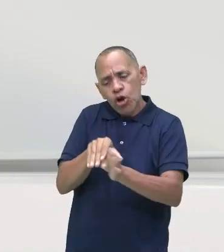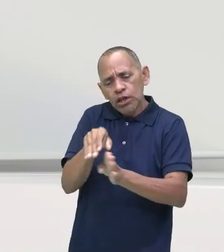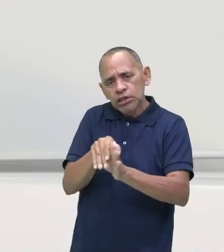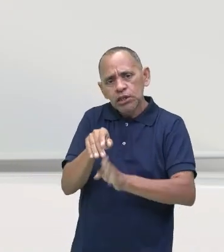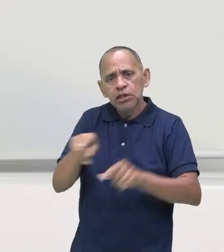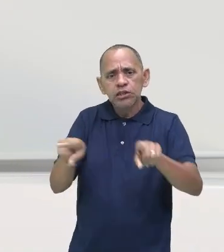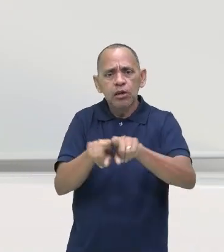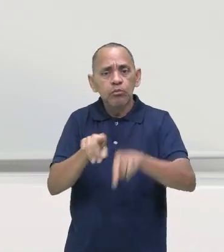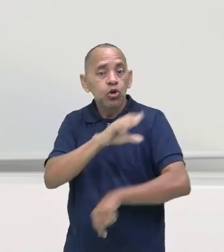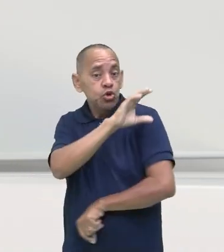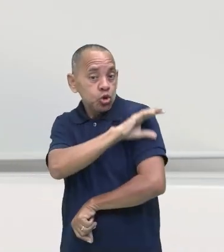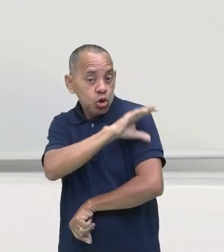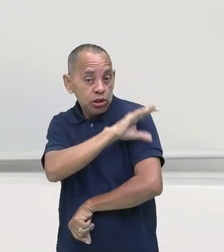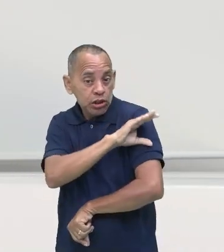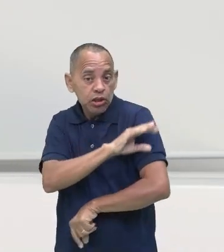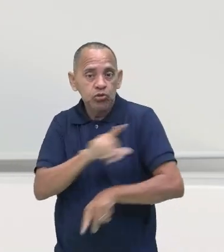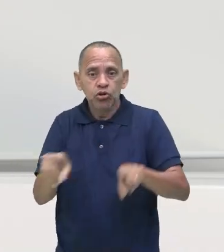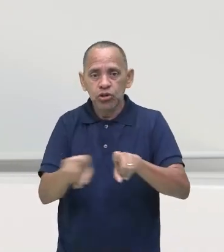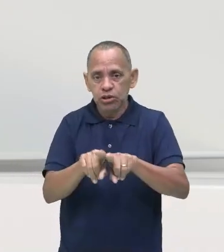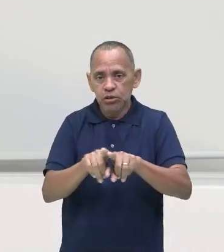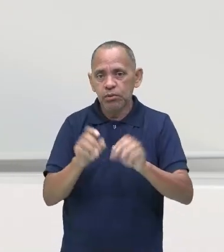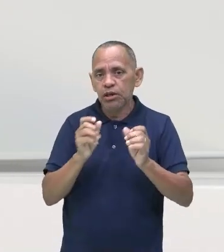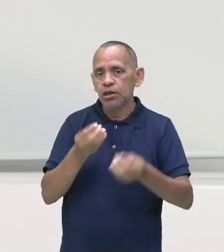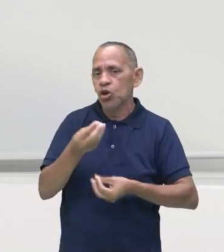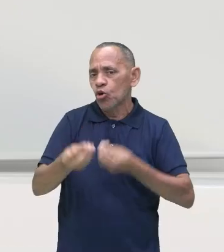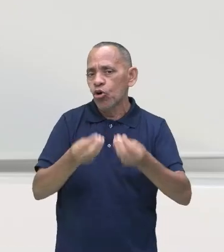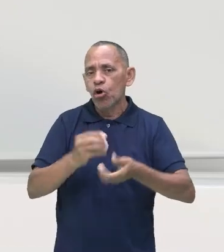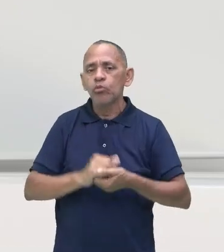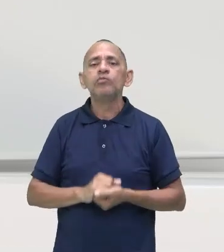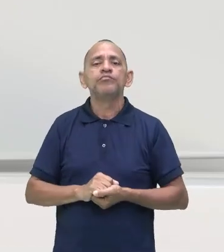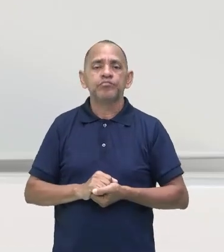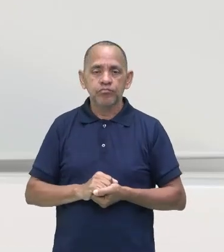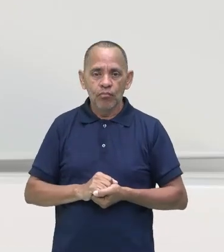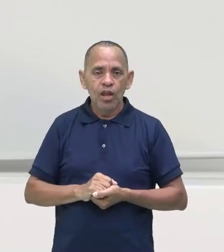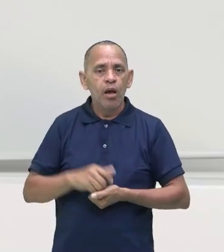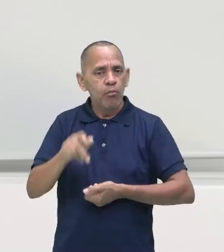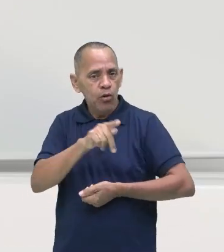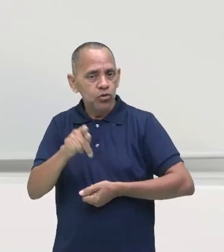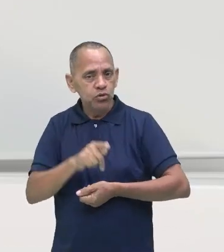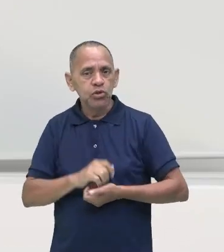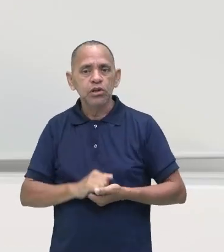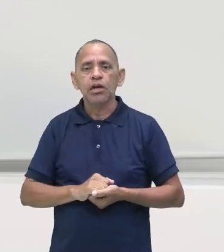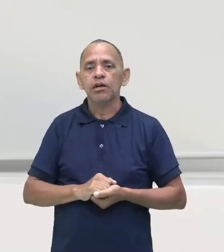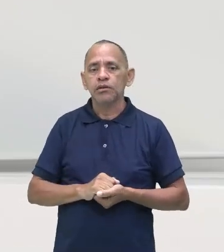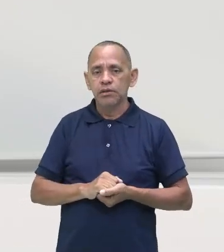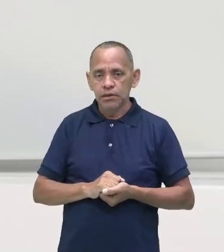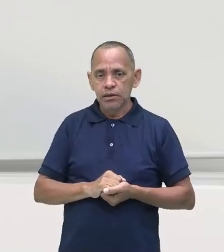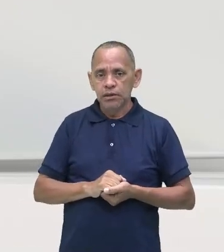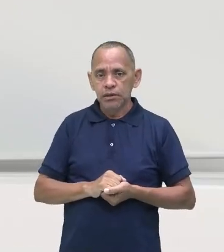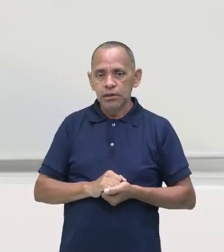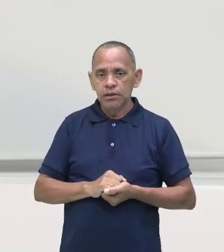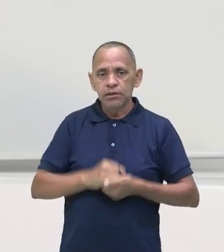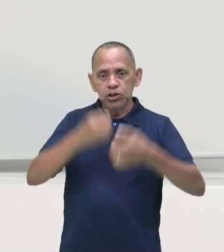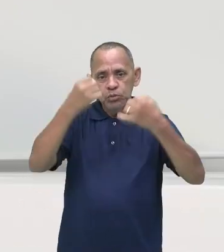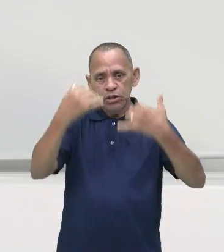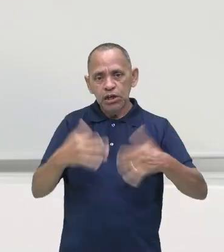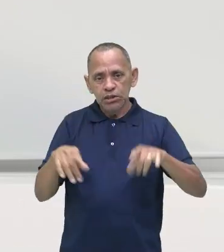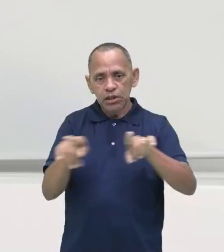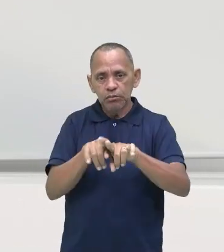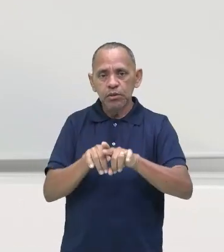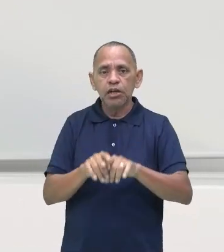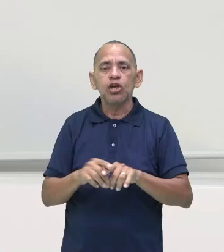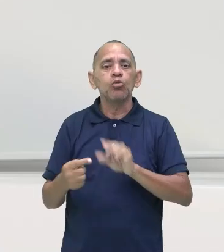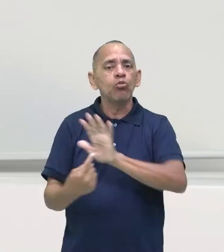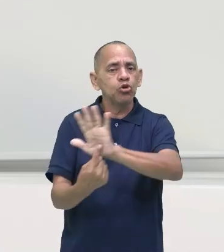tem a oportunidade de tirar dúvida com a professora Emily, que está aqui conosco, então ela pode também colaborar. Mas eu quero ressaltar a todos que